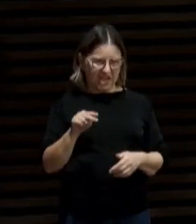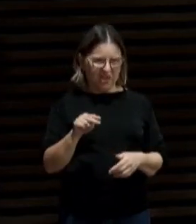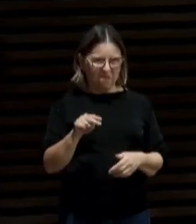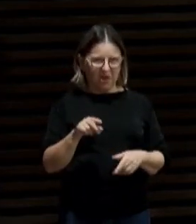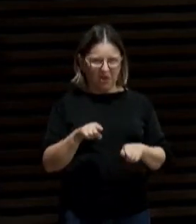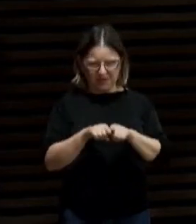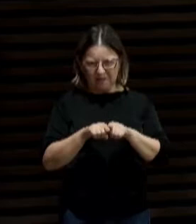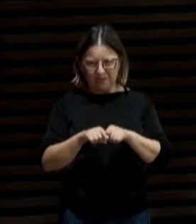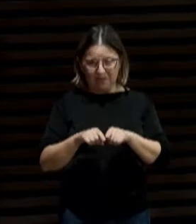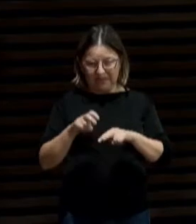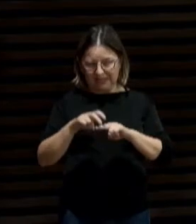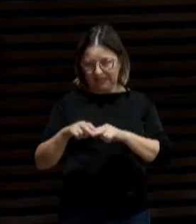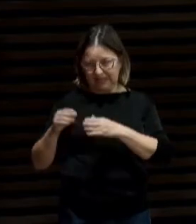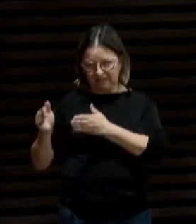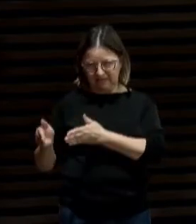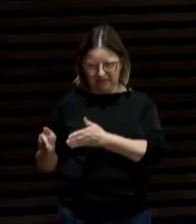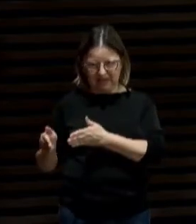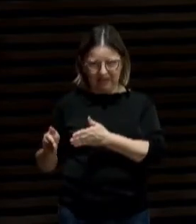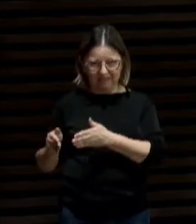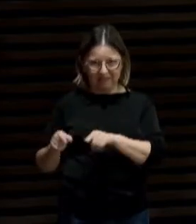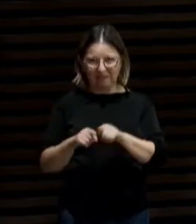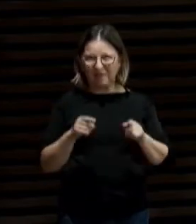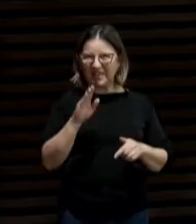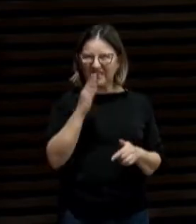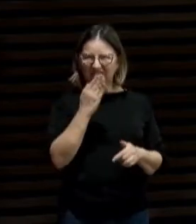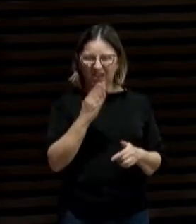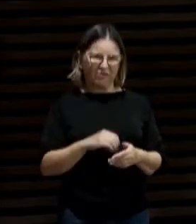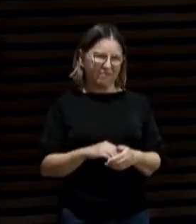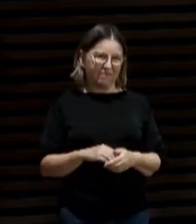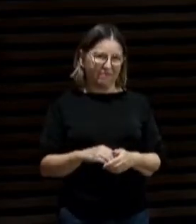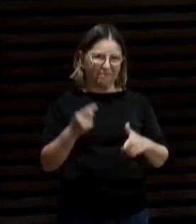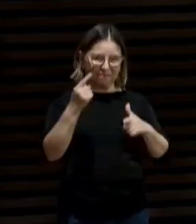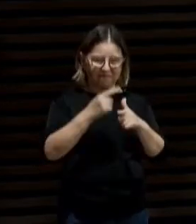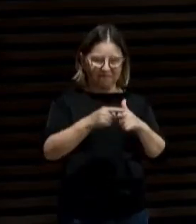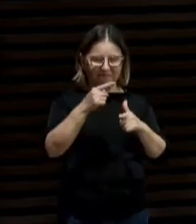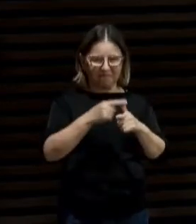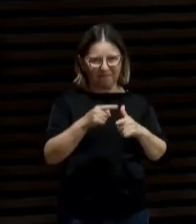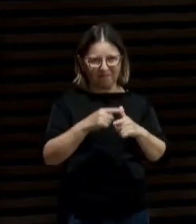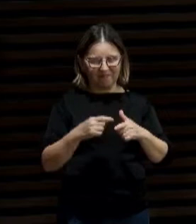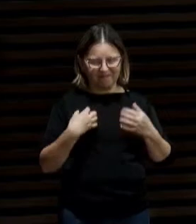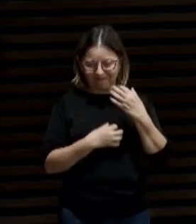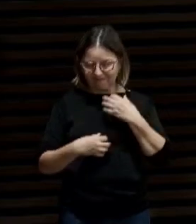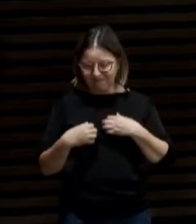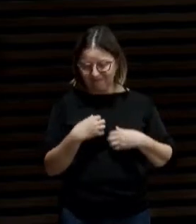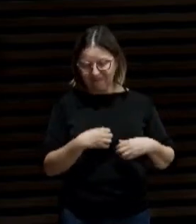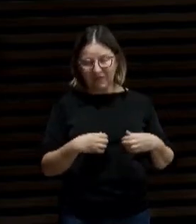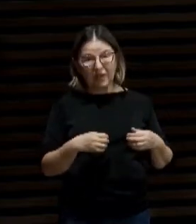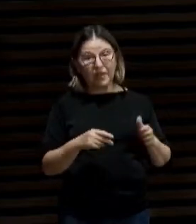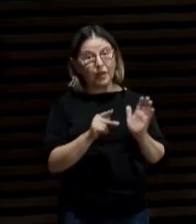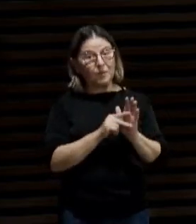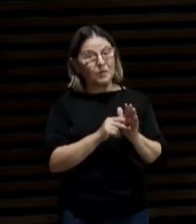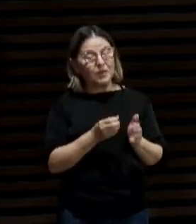É isso que ele sofreu. Tudo isso, amados. Tribulação a ponto de desesperar da própria vida, mas aqui ele está dizendo que ela